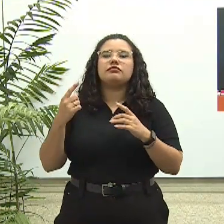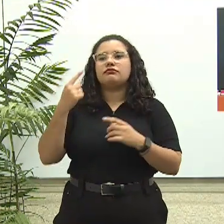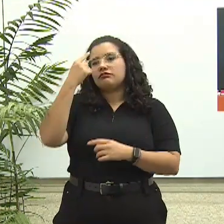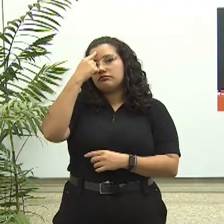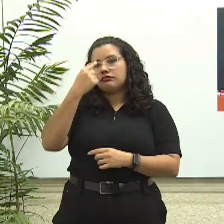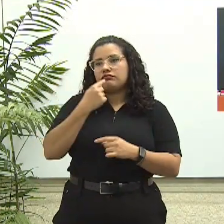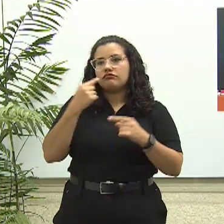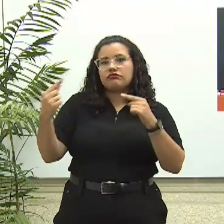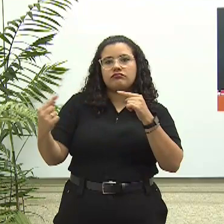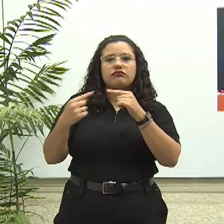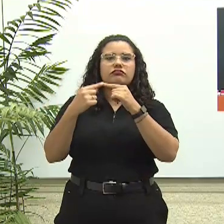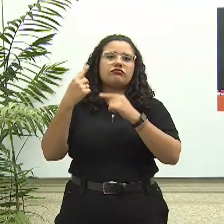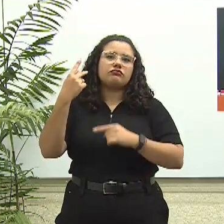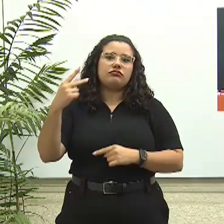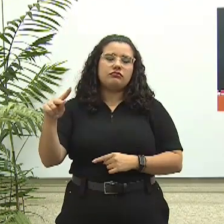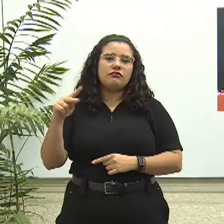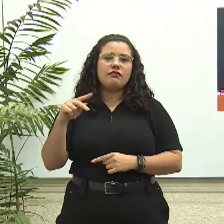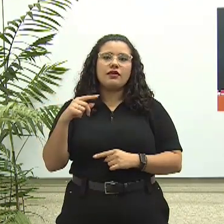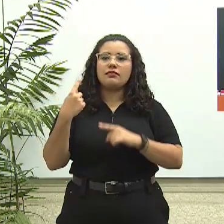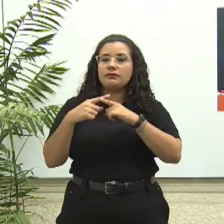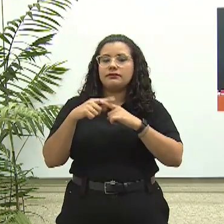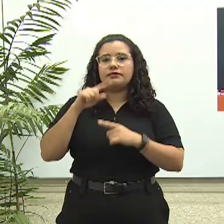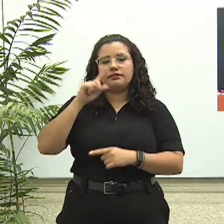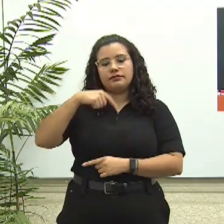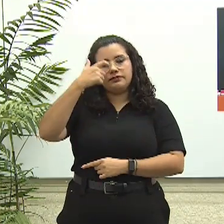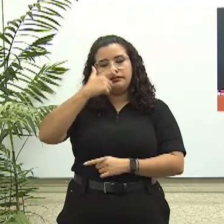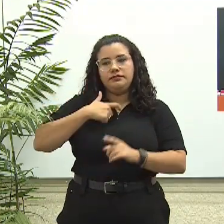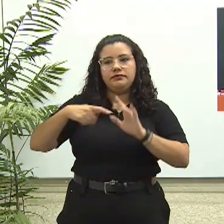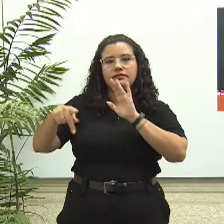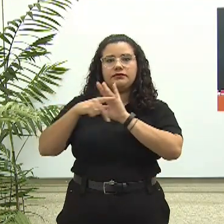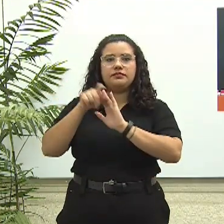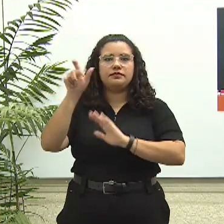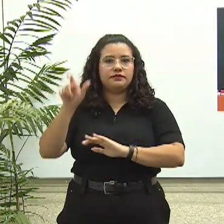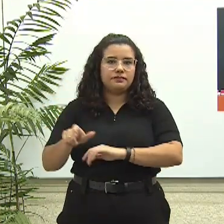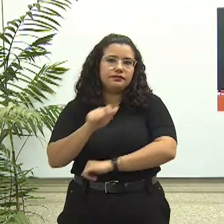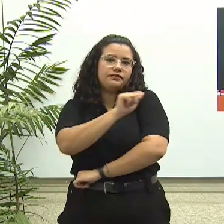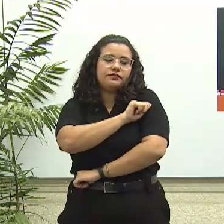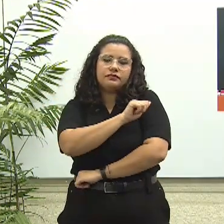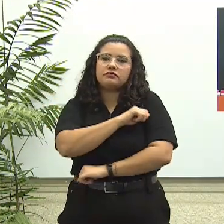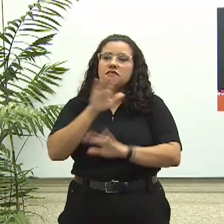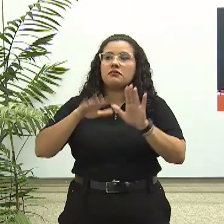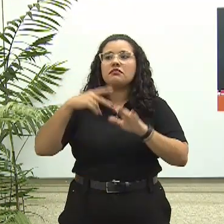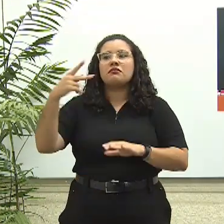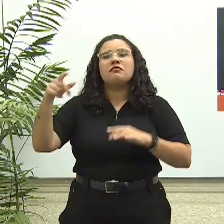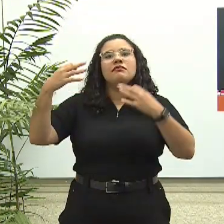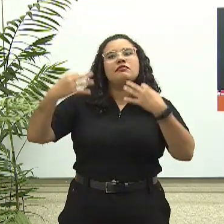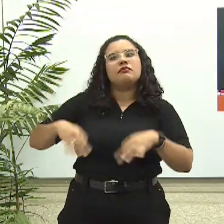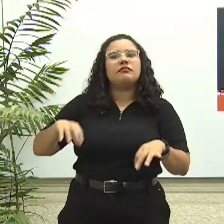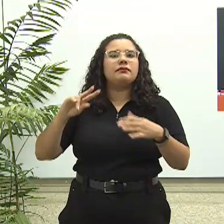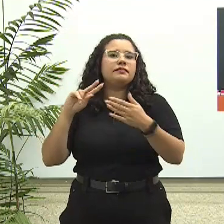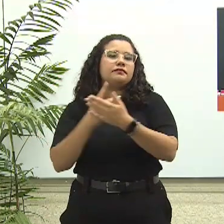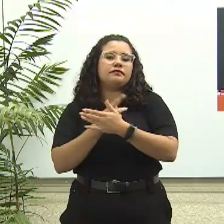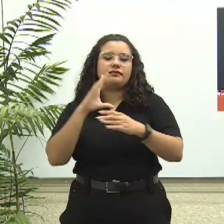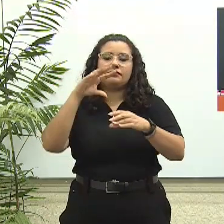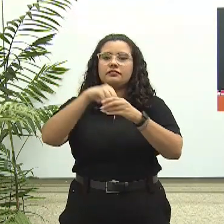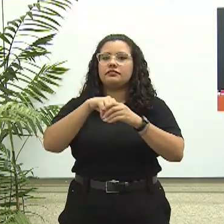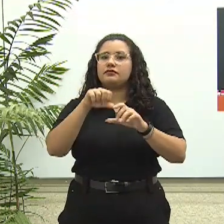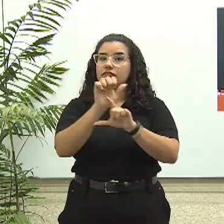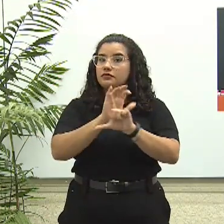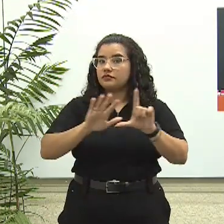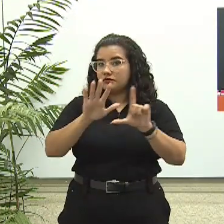ele vai ser próprio daquele aluno através os erros e acertos na plataforma essas plataformas